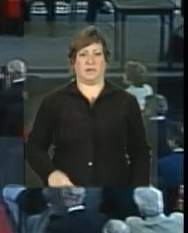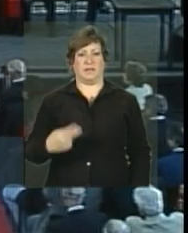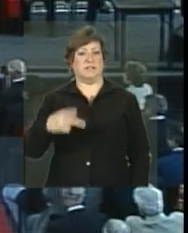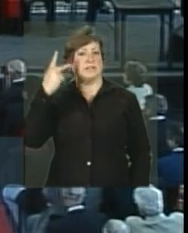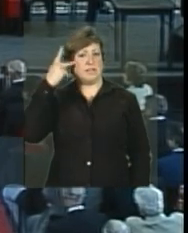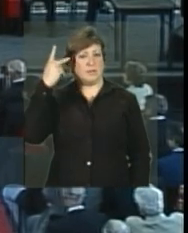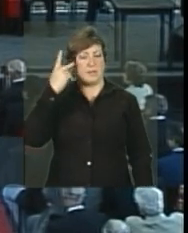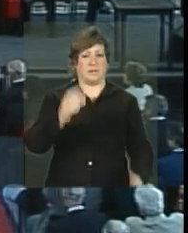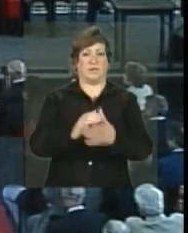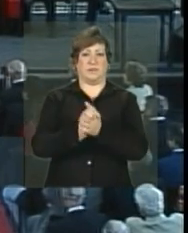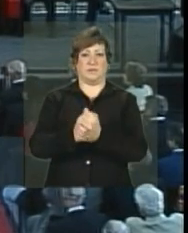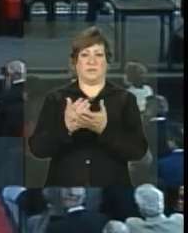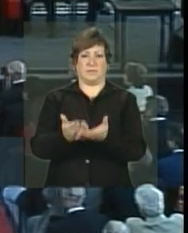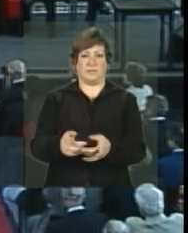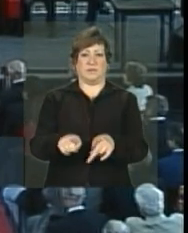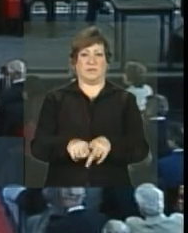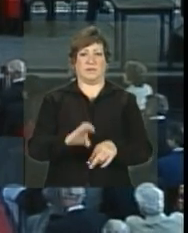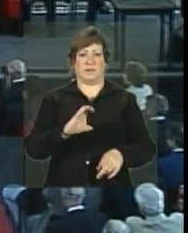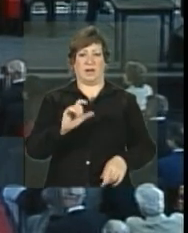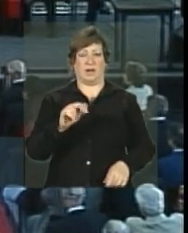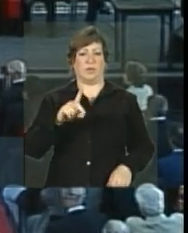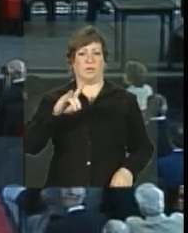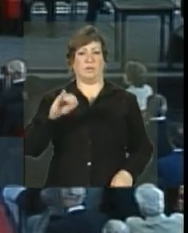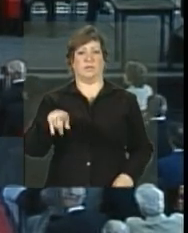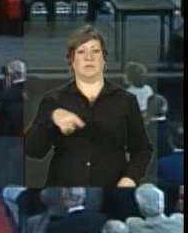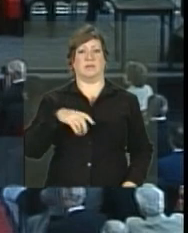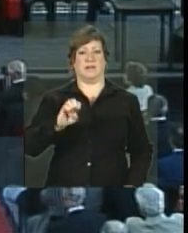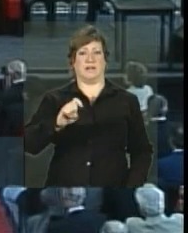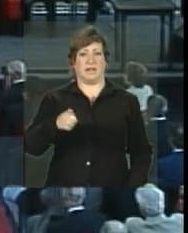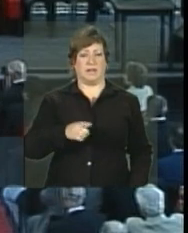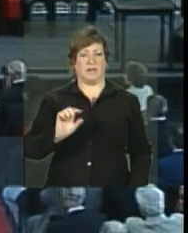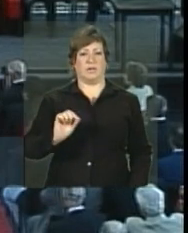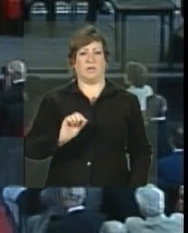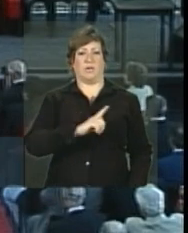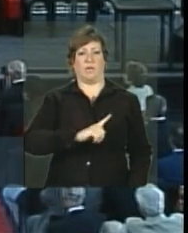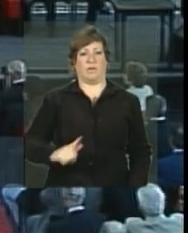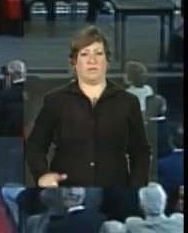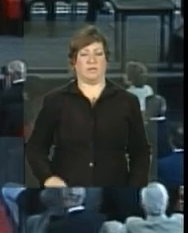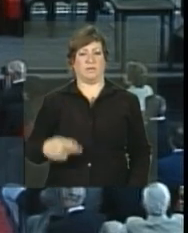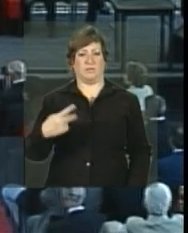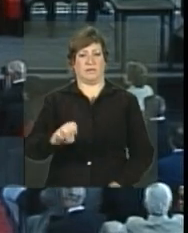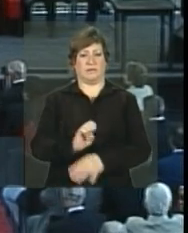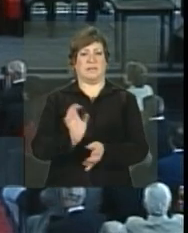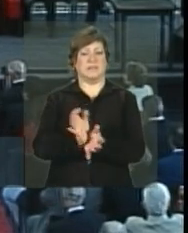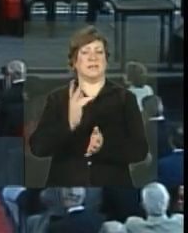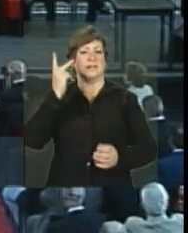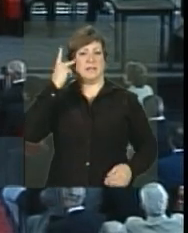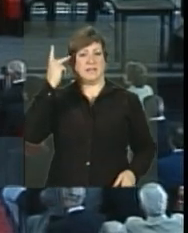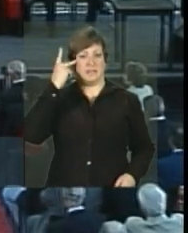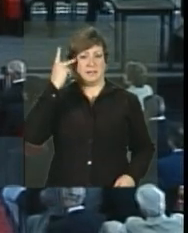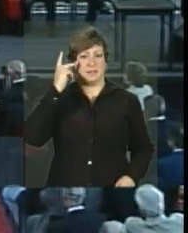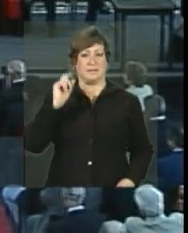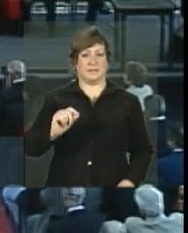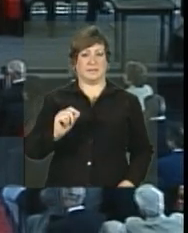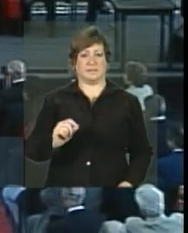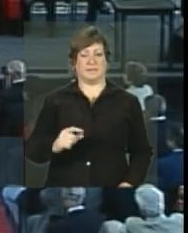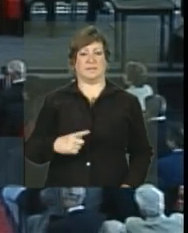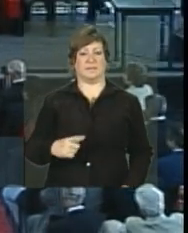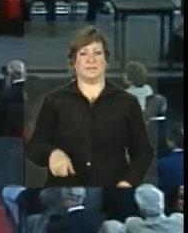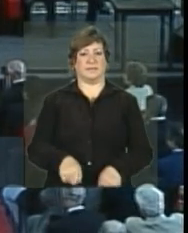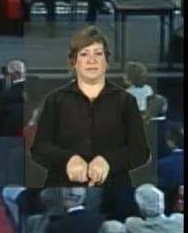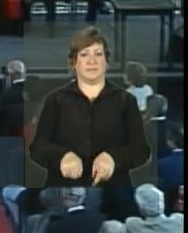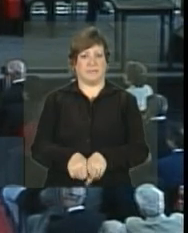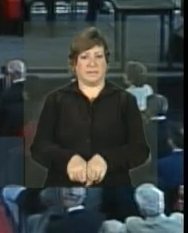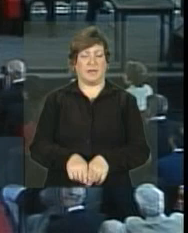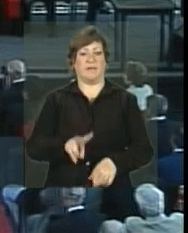senhor Cláudio Lembo, ex-governador do Estado de São Paulo, a senhora Alda Marco